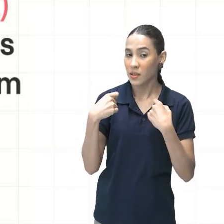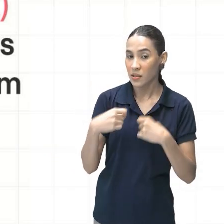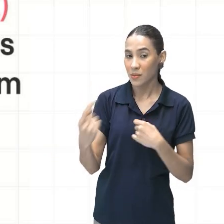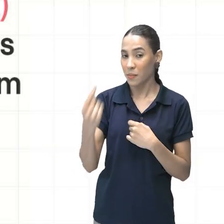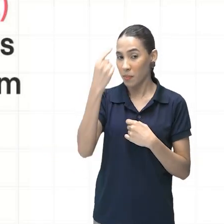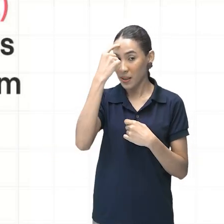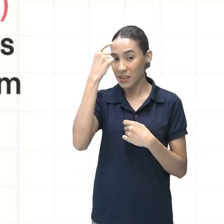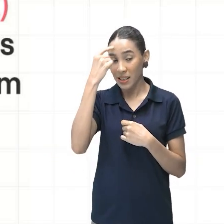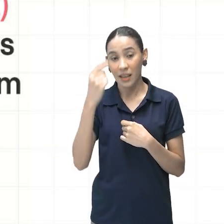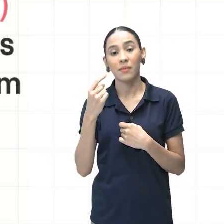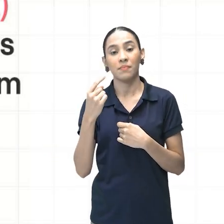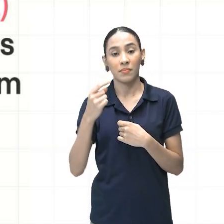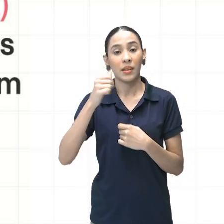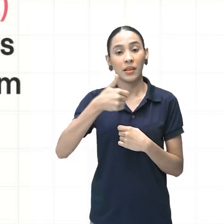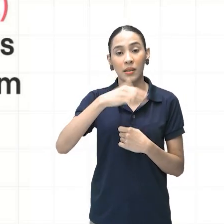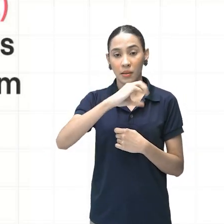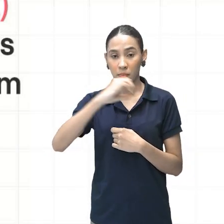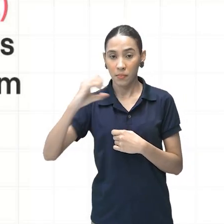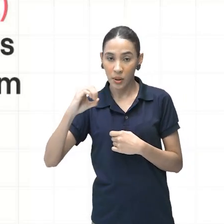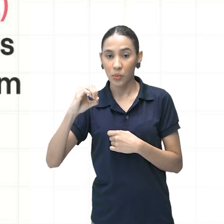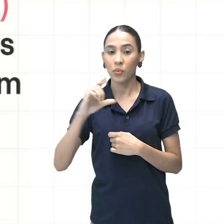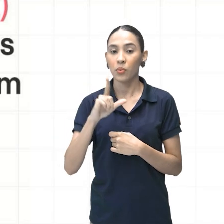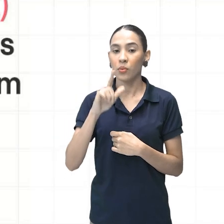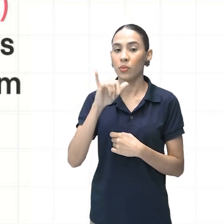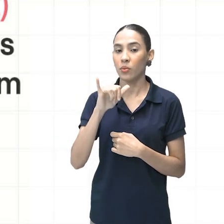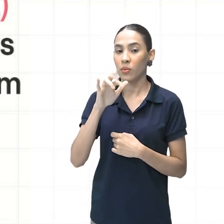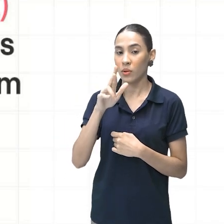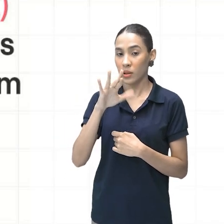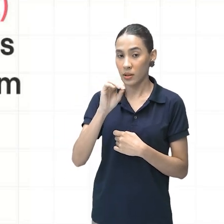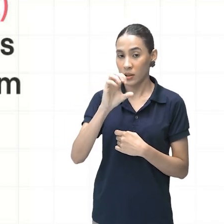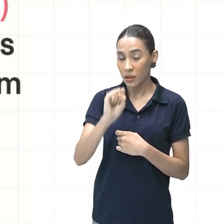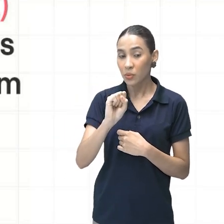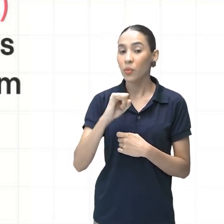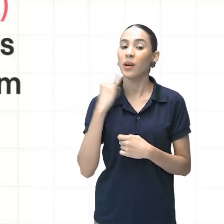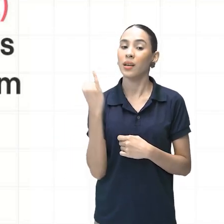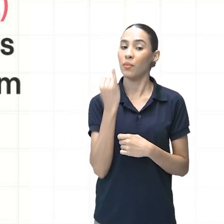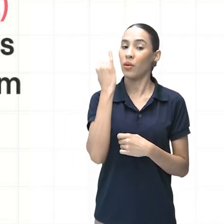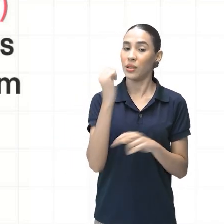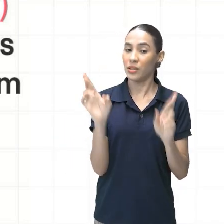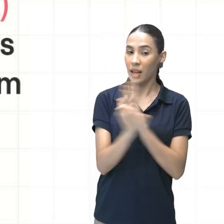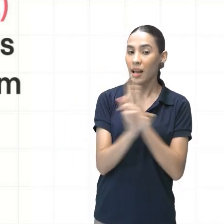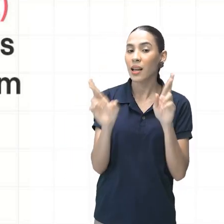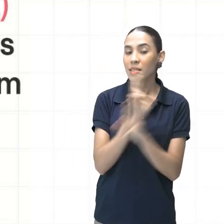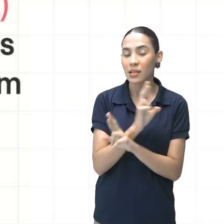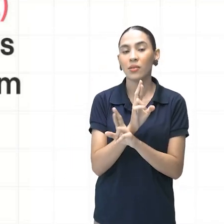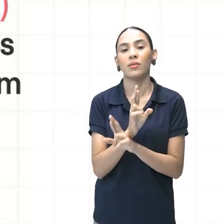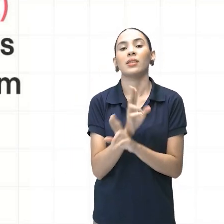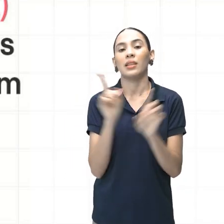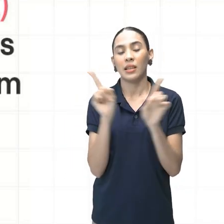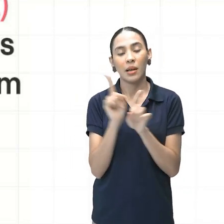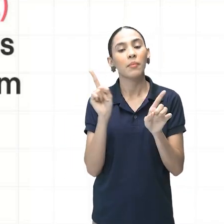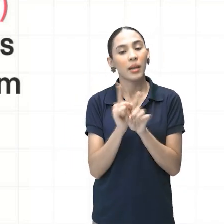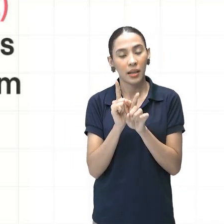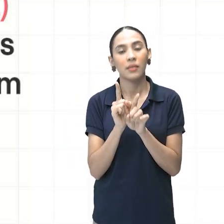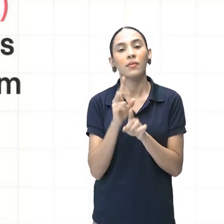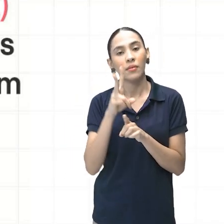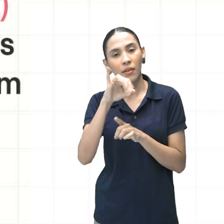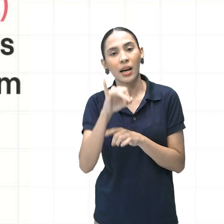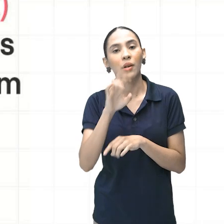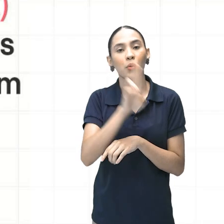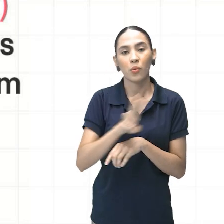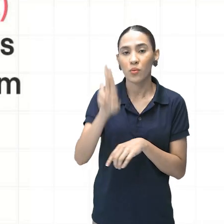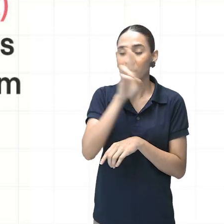ter 1000 litros. Essa relação é importante e essa relação aqui nós vamos usar toda vez que